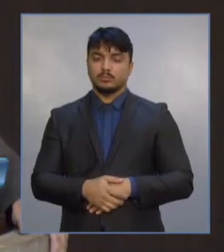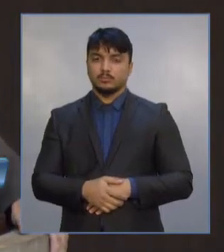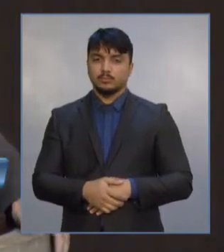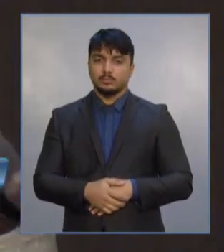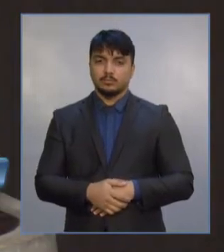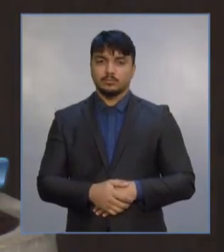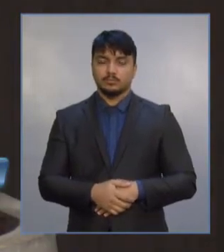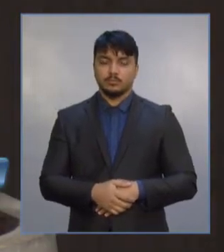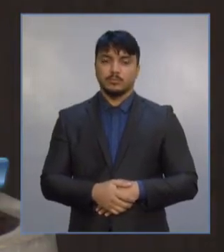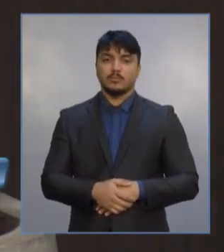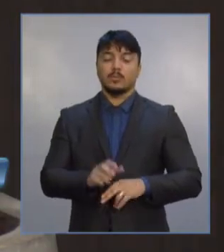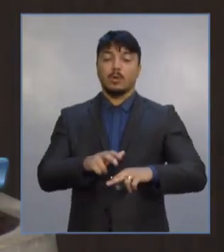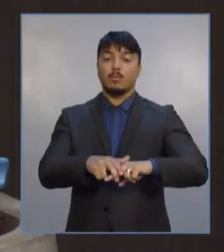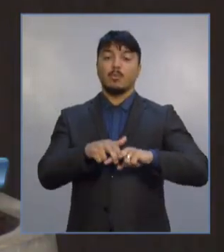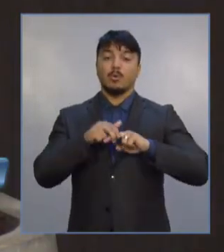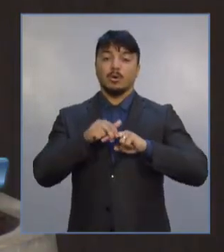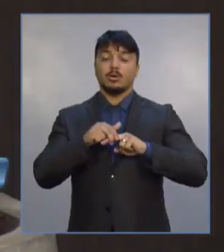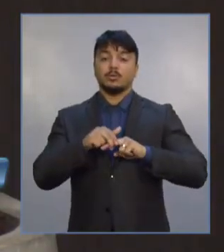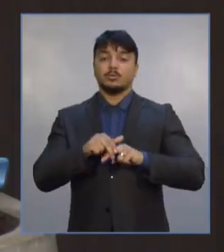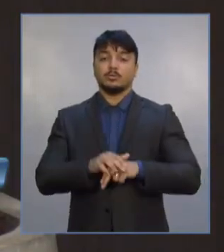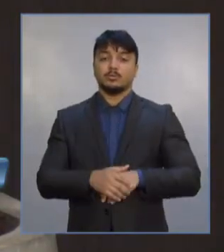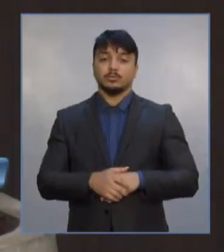transnacional. É por isso